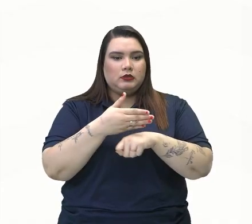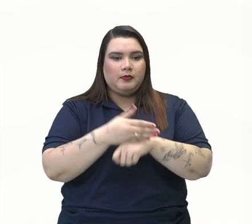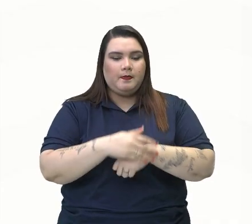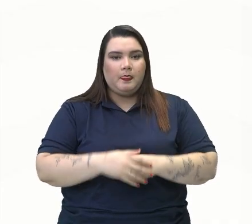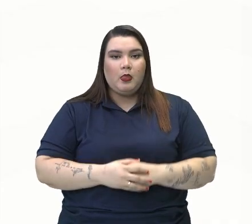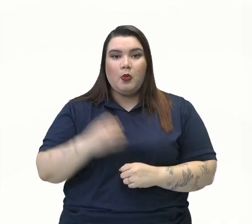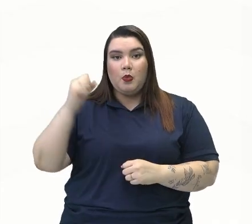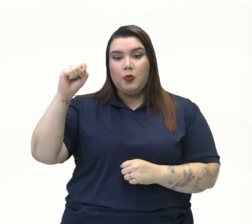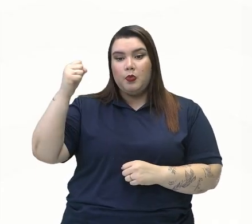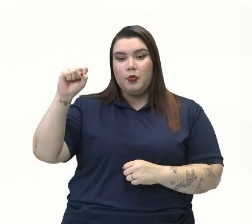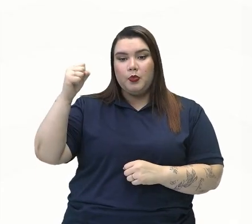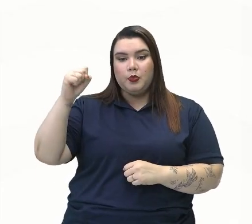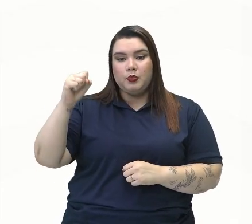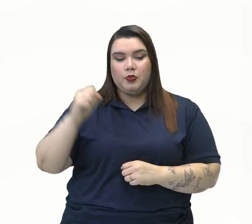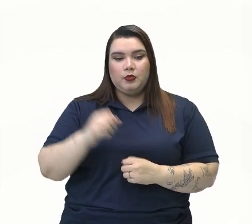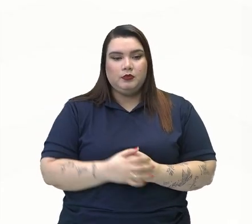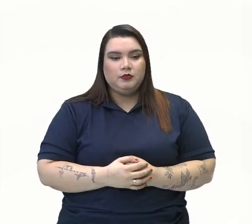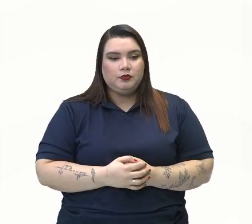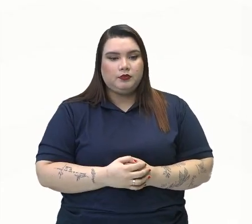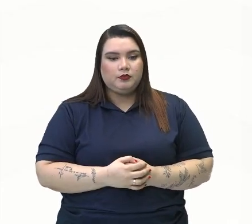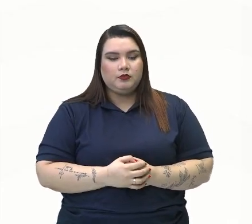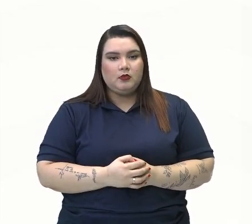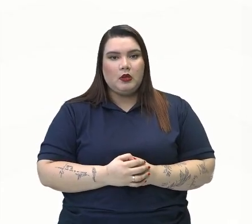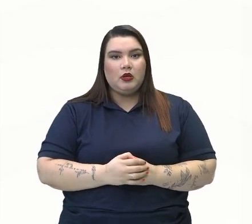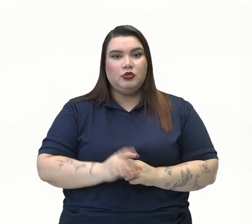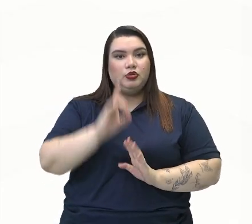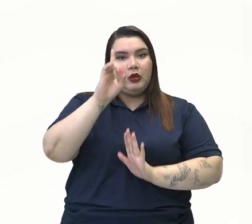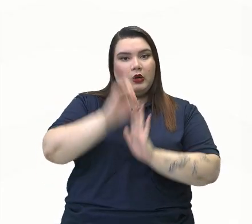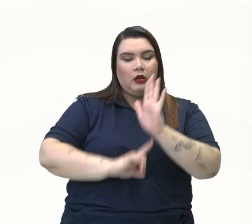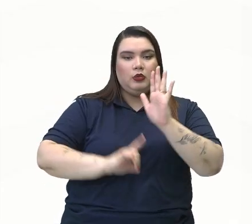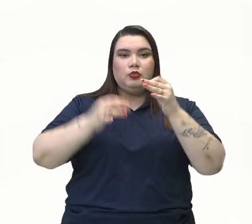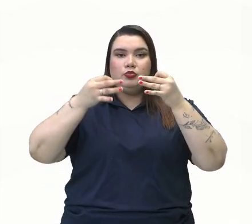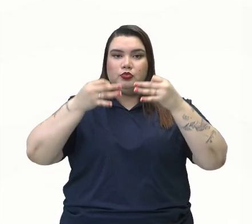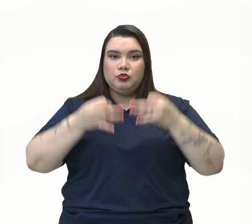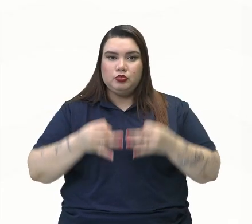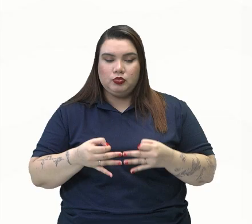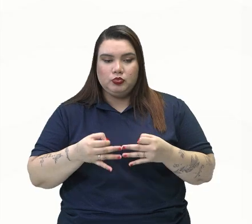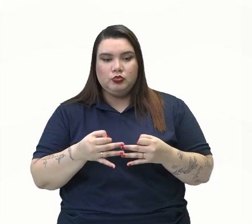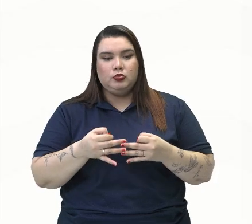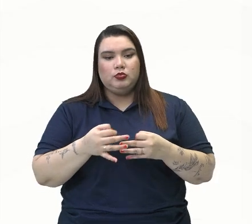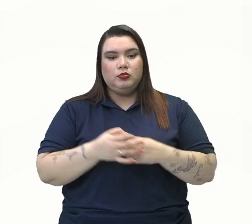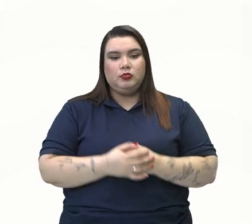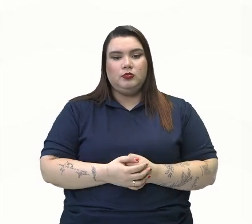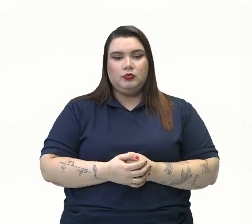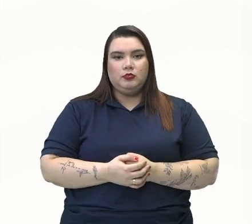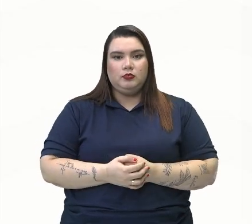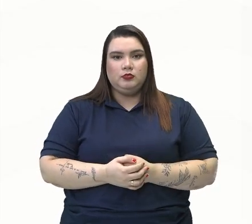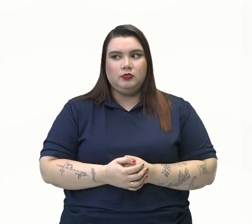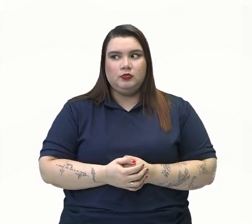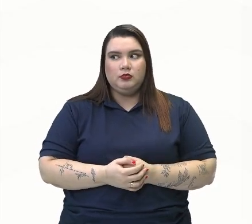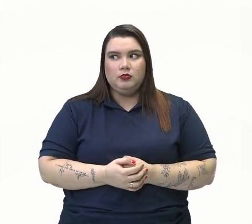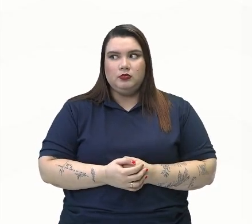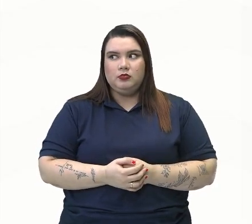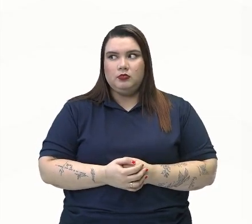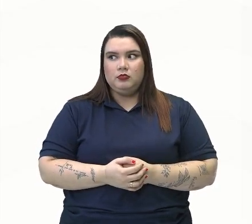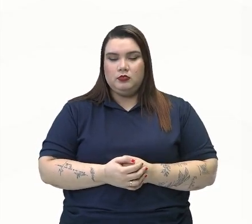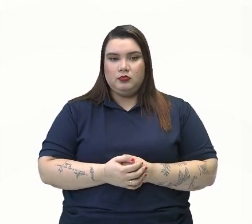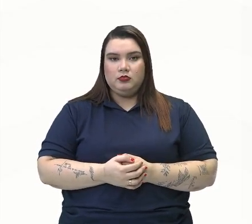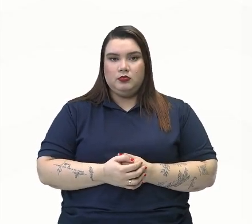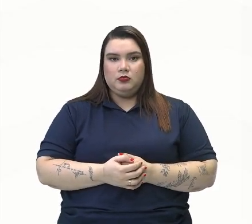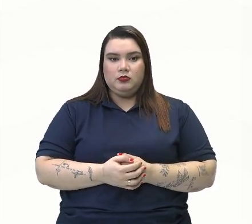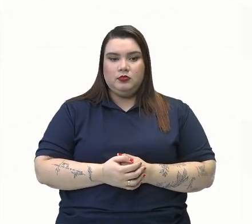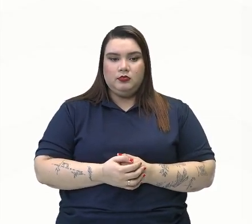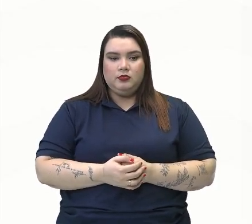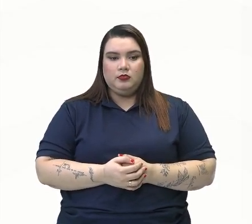8º, right to justice, direito à justiça. We can ask for legal help if our rights are